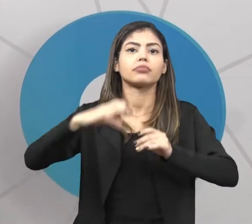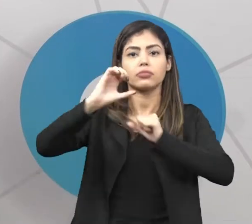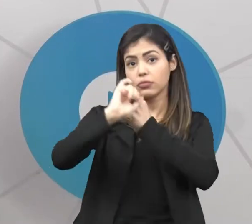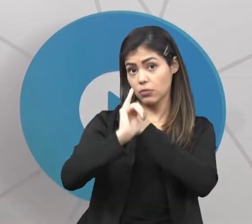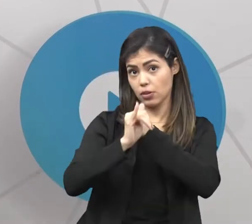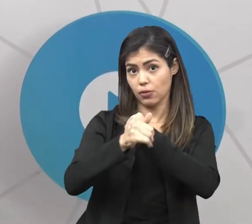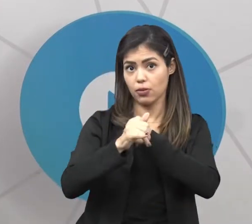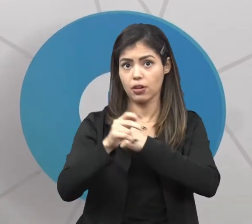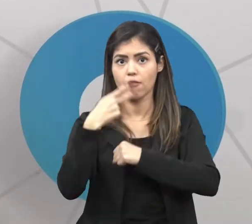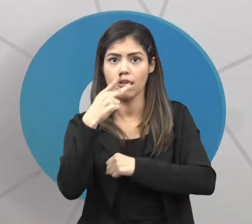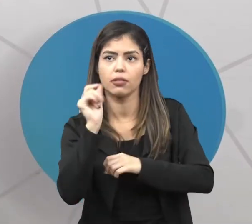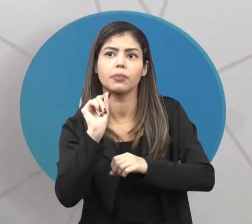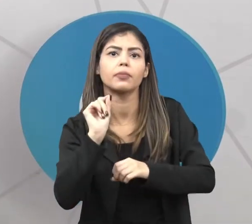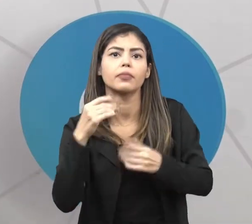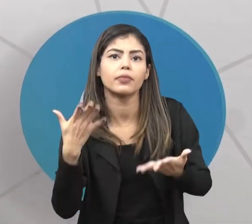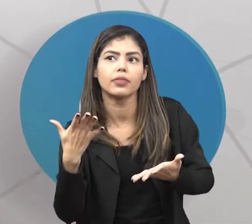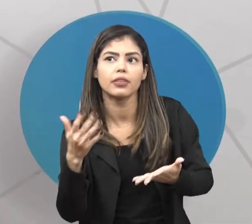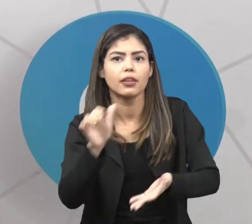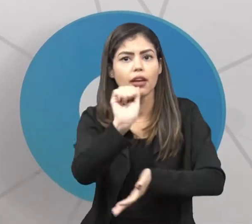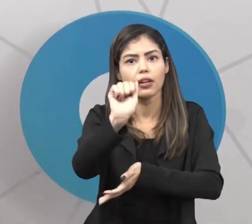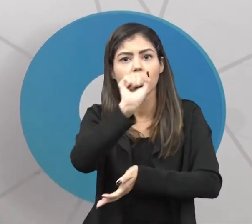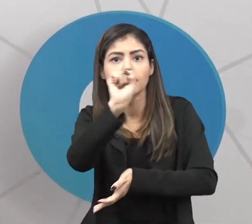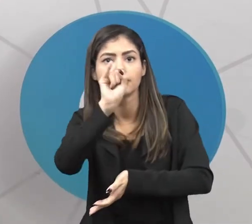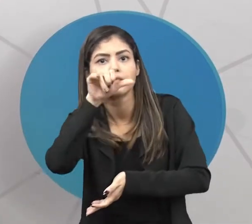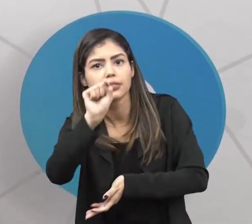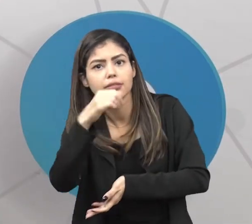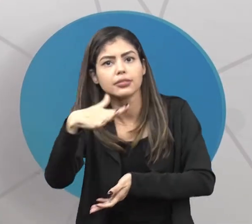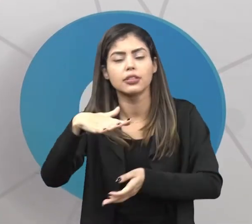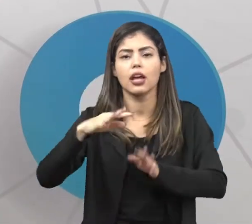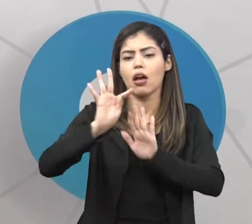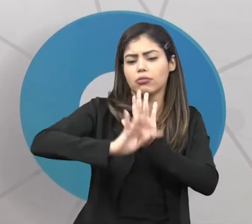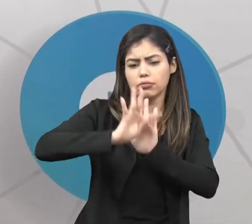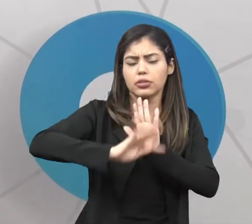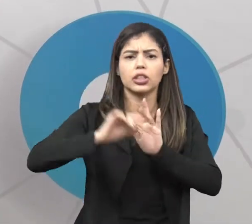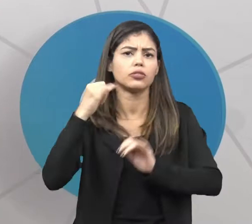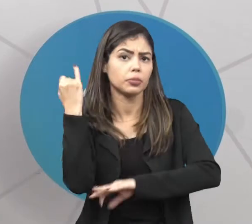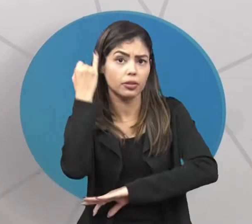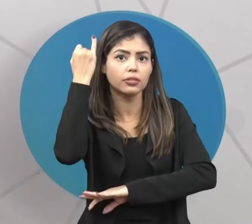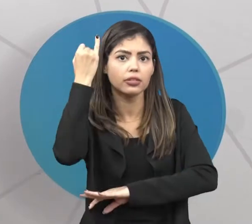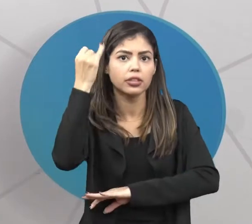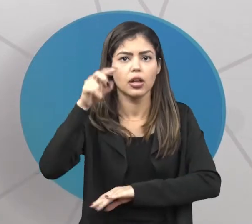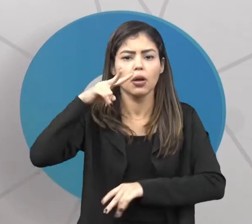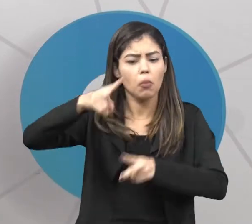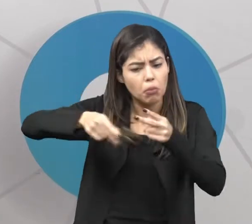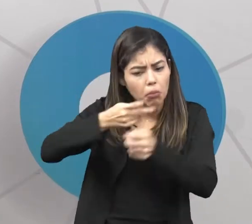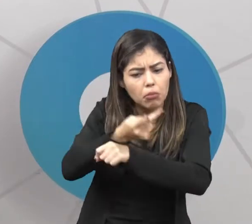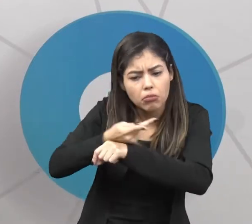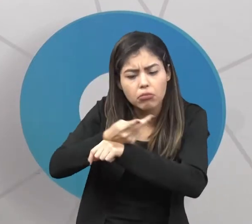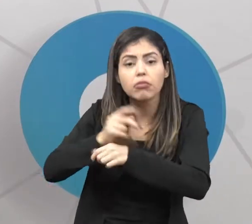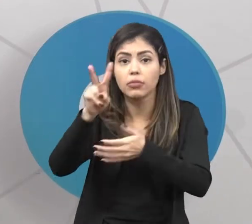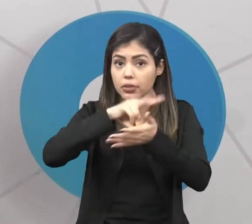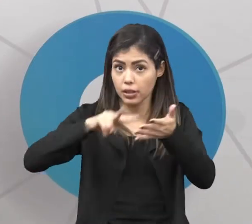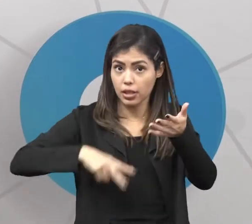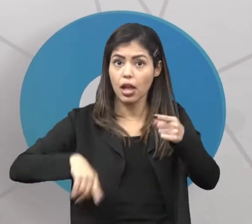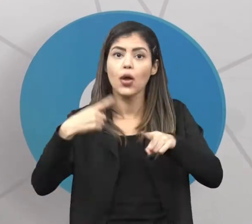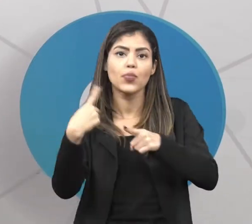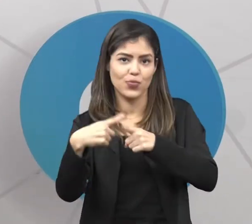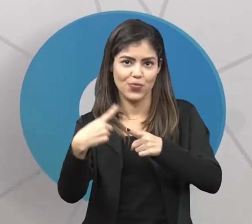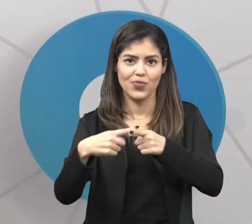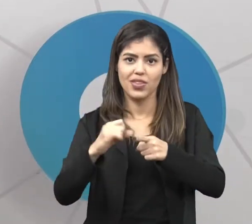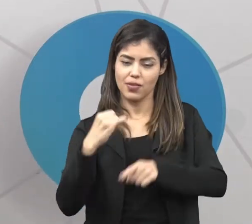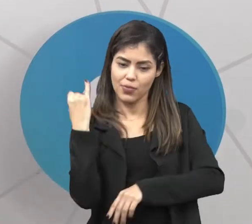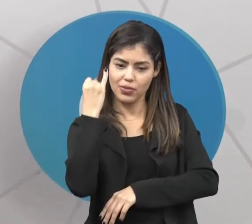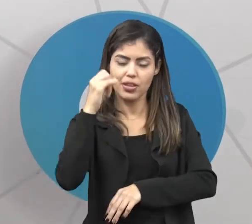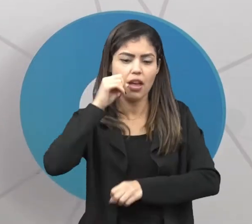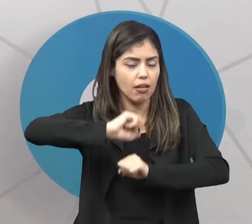se chama É assim que se escreve uma crônica. É um texto interessante, procurem lê-lo, porque ele é bem bacana e ele